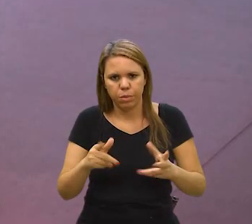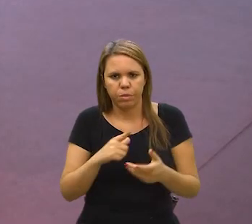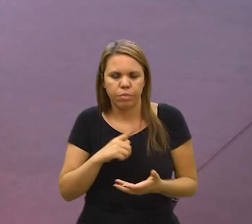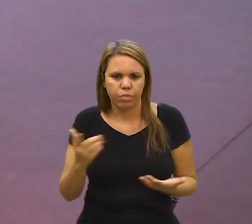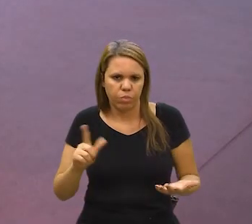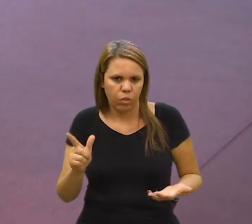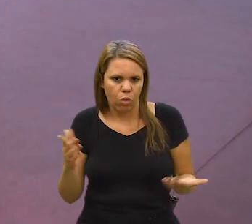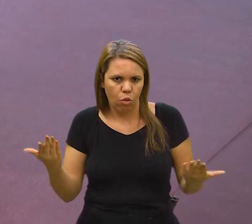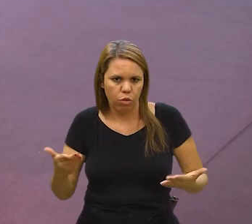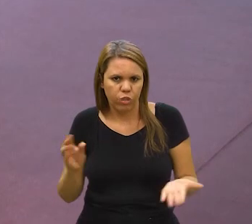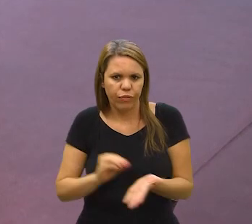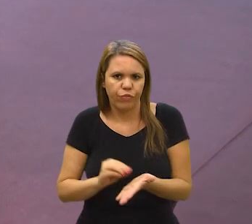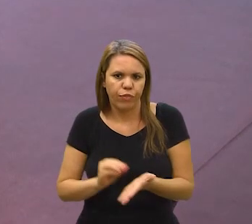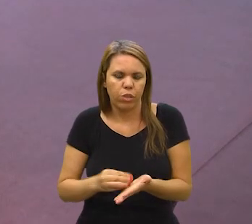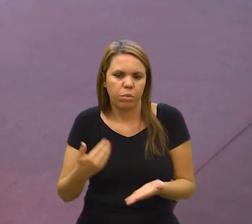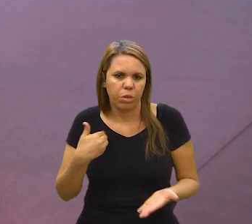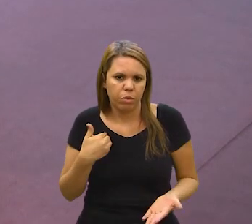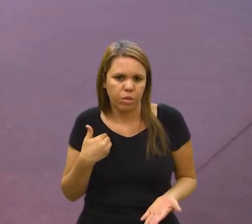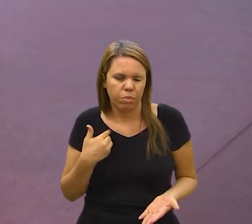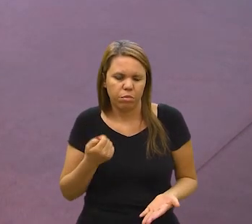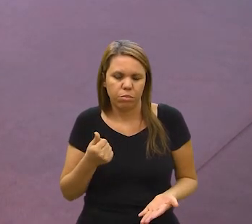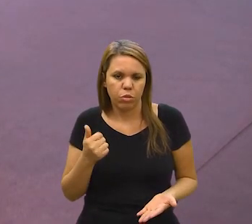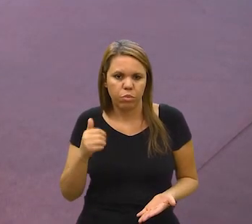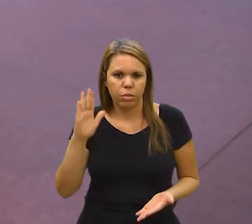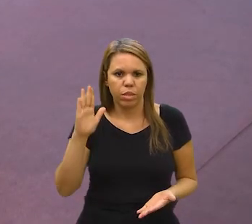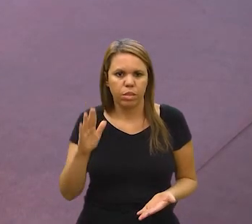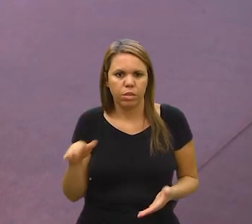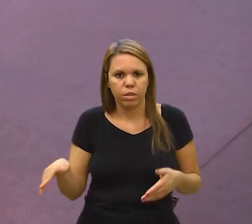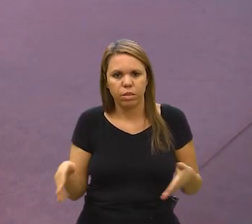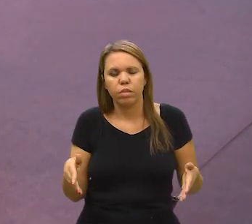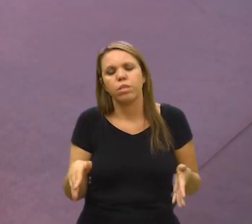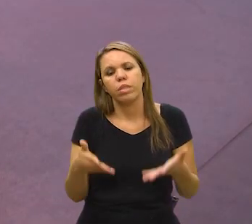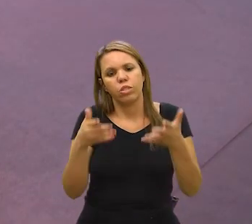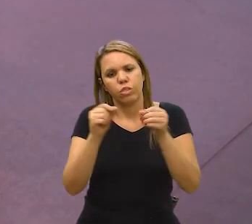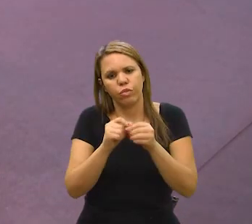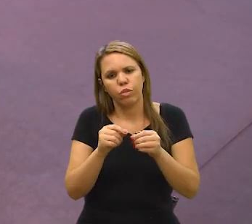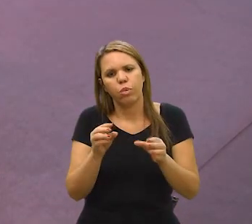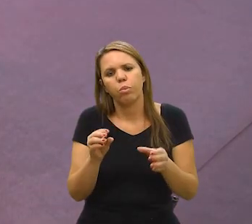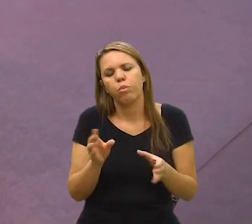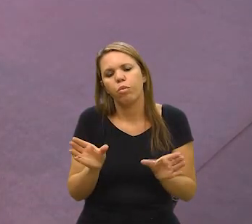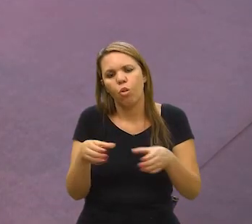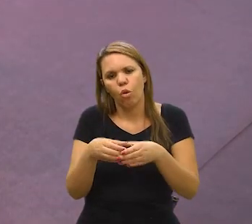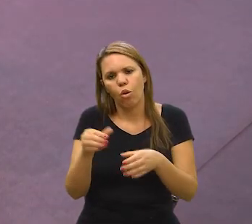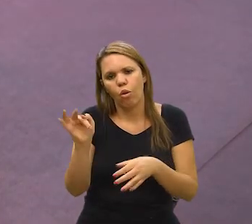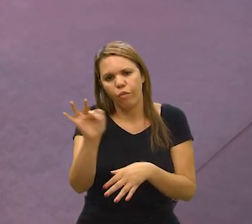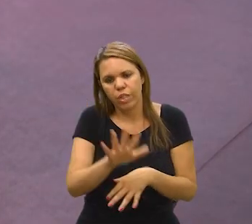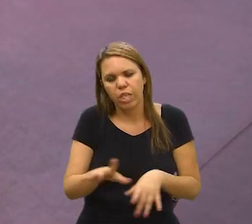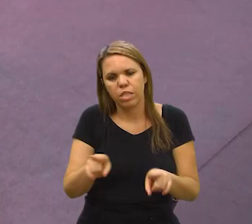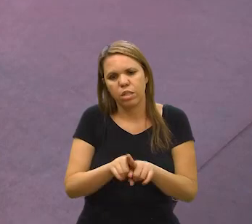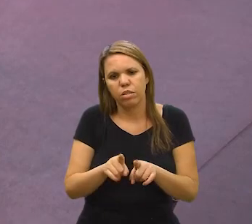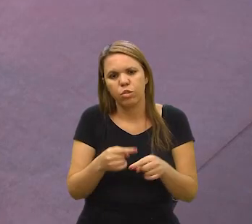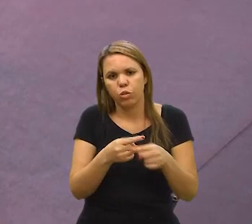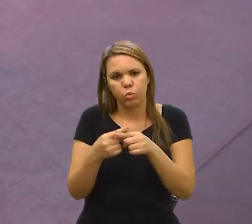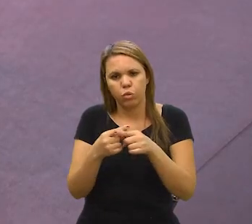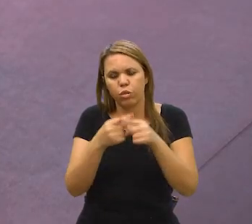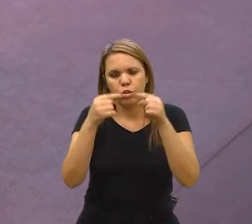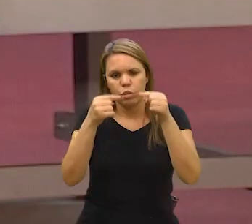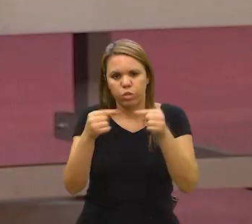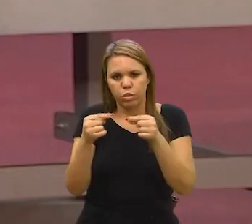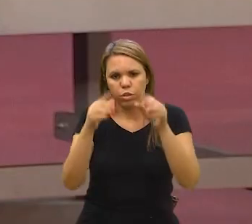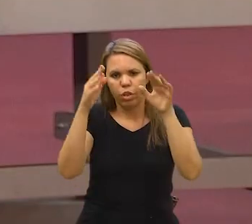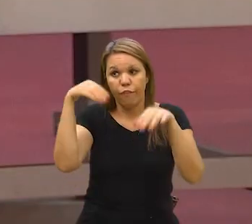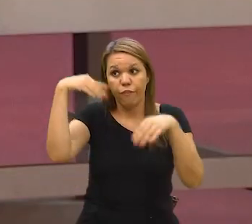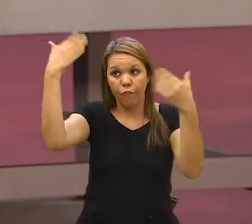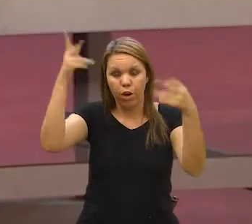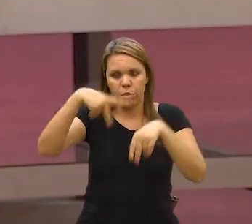estrutura. Lógico que hoje falta para mim talvez um pouco mais de incentivo por parte da confederação para eu poder disputar mais torneios fora e tudo mais.